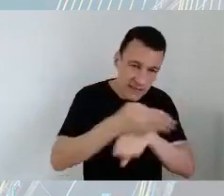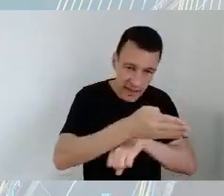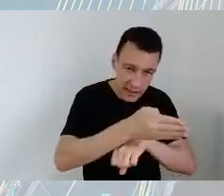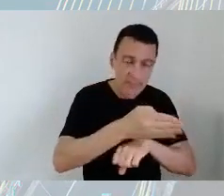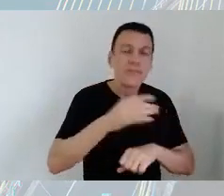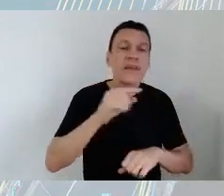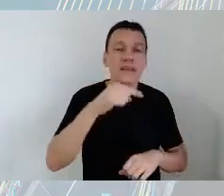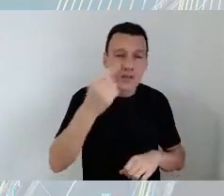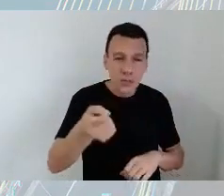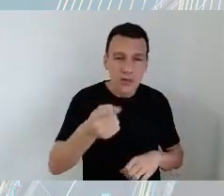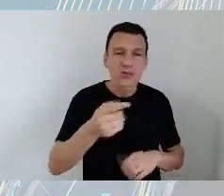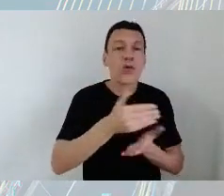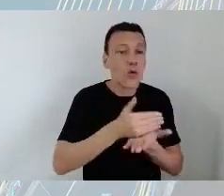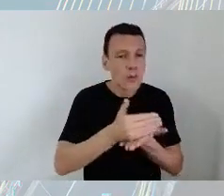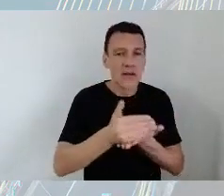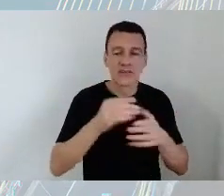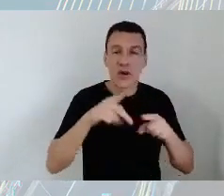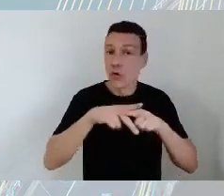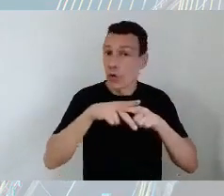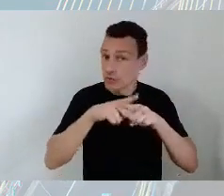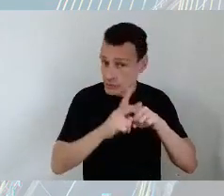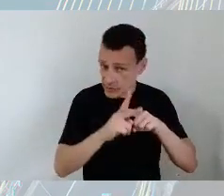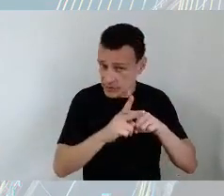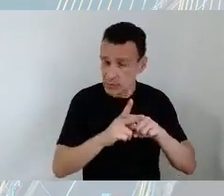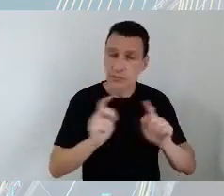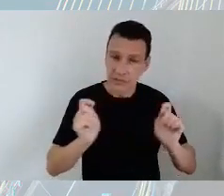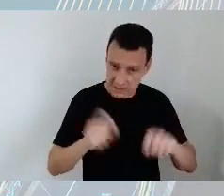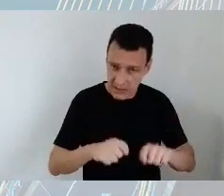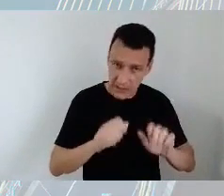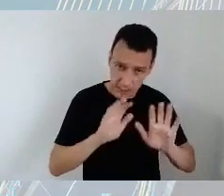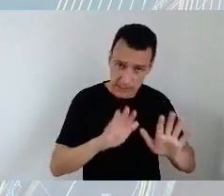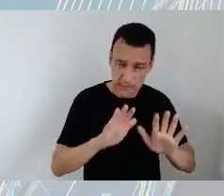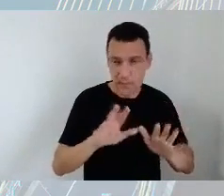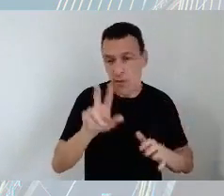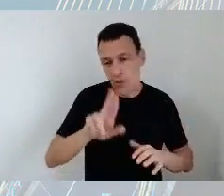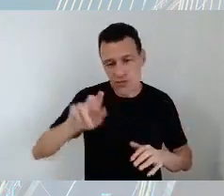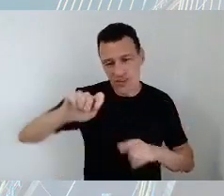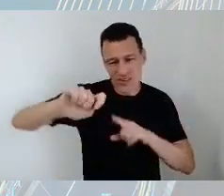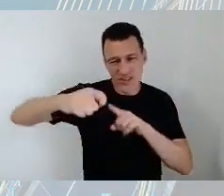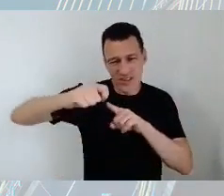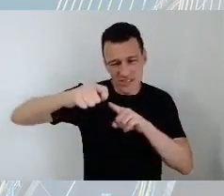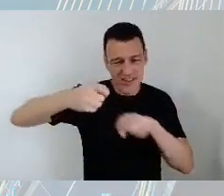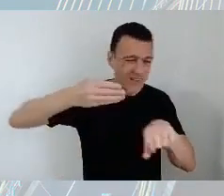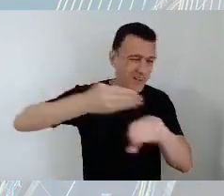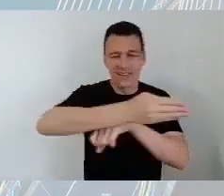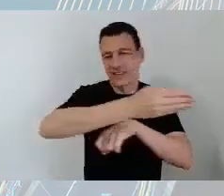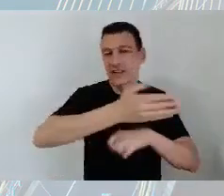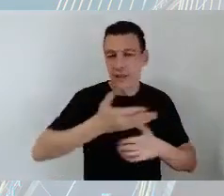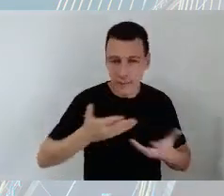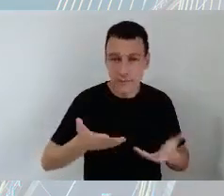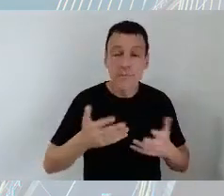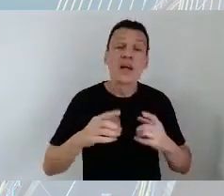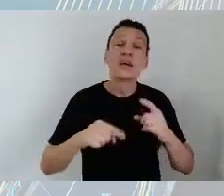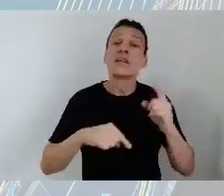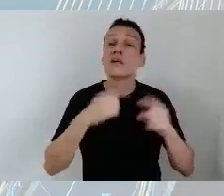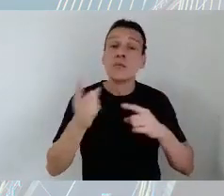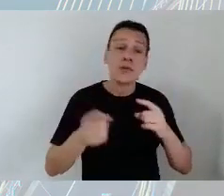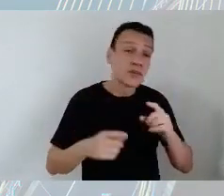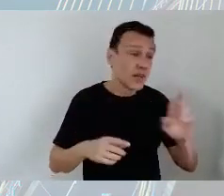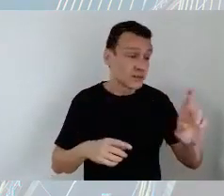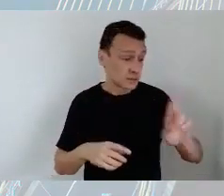chave. E eu preciso, no momento que eu quero executar o comando para verificar a resposta do OpenAI, chamar esse método